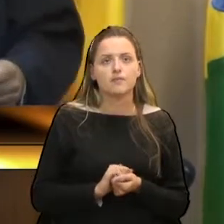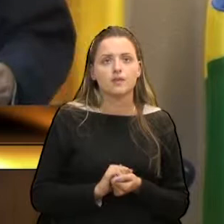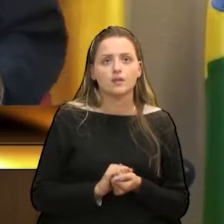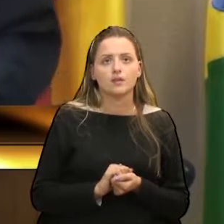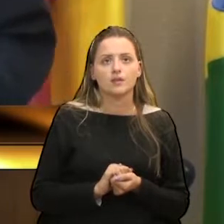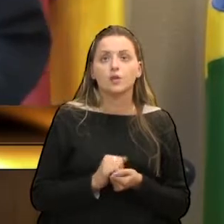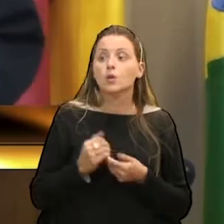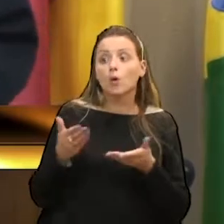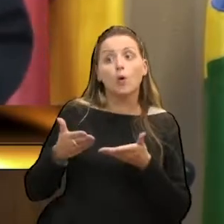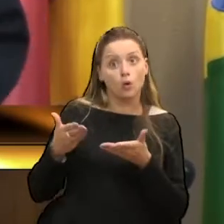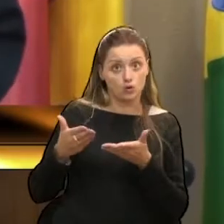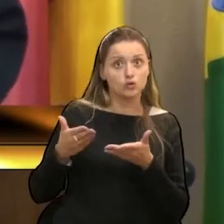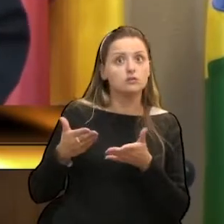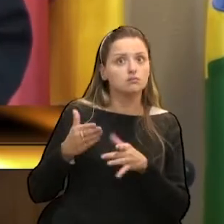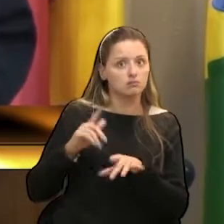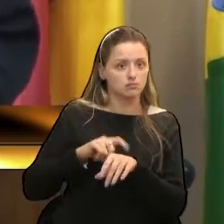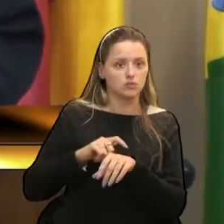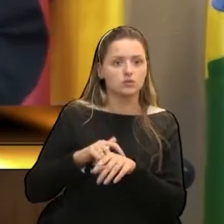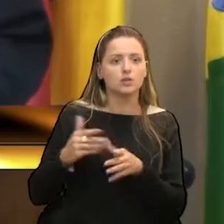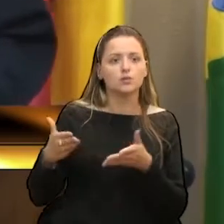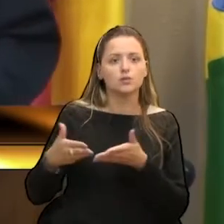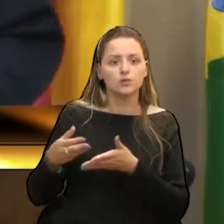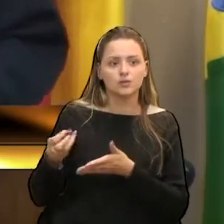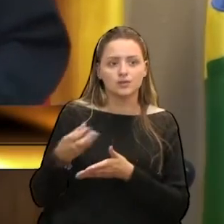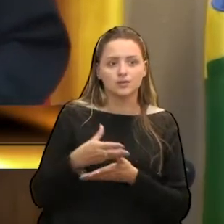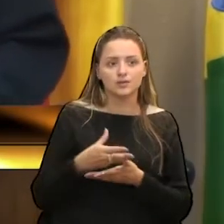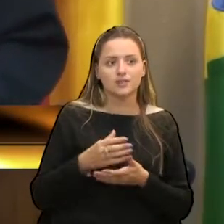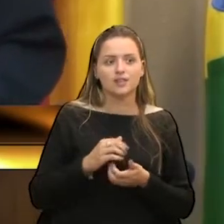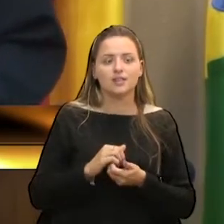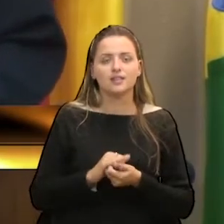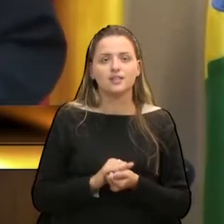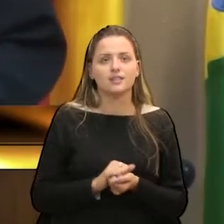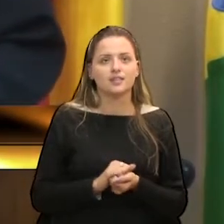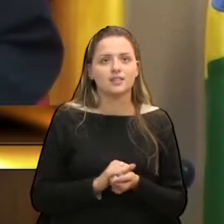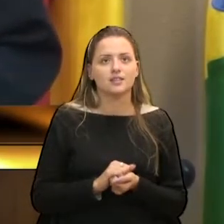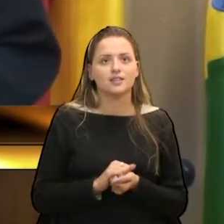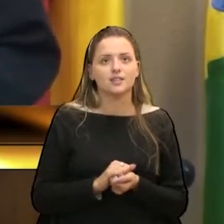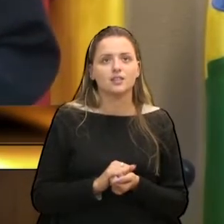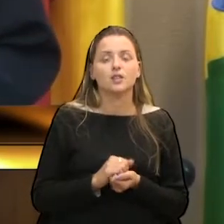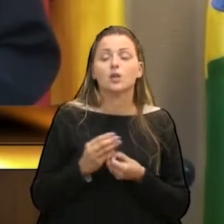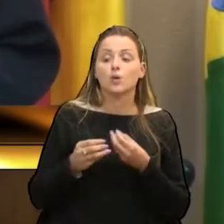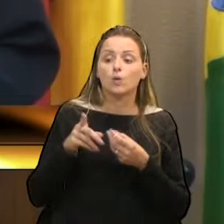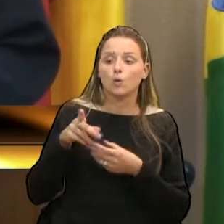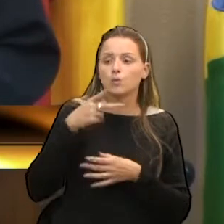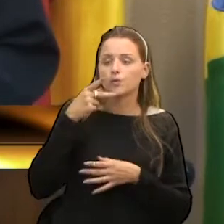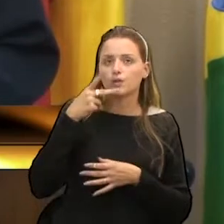Nos tempos de hoje, como disse o vereador,